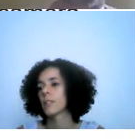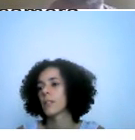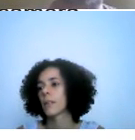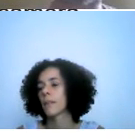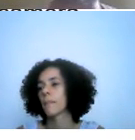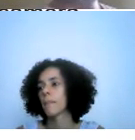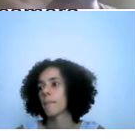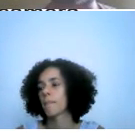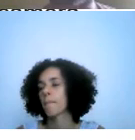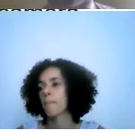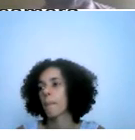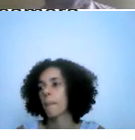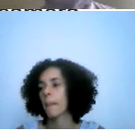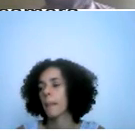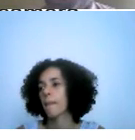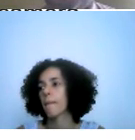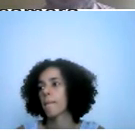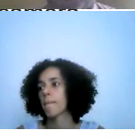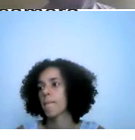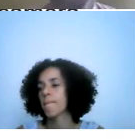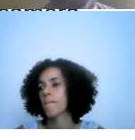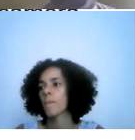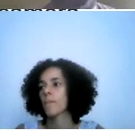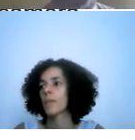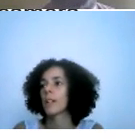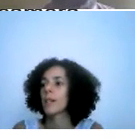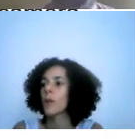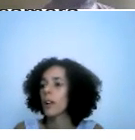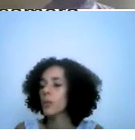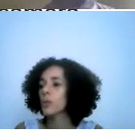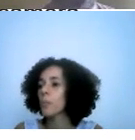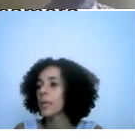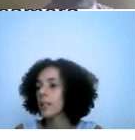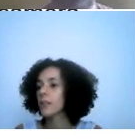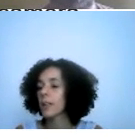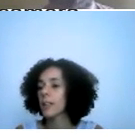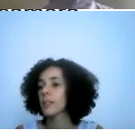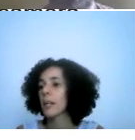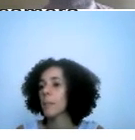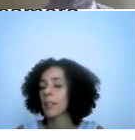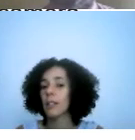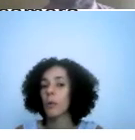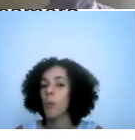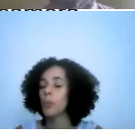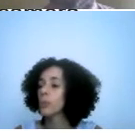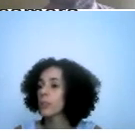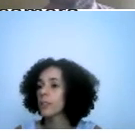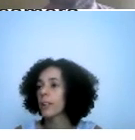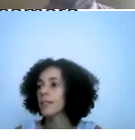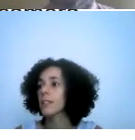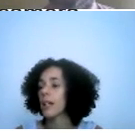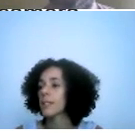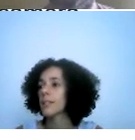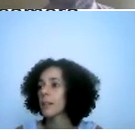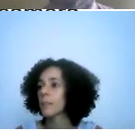favorece que essas espécies cheguem nesses ambientes para colonizar. Que é o caso do sombreiro, né? Que é bem comum em